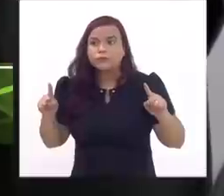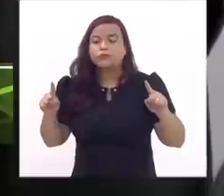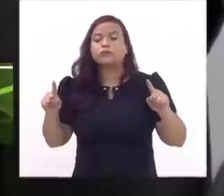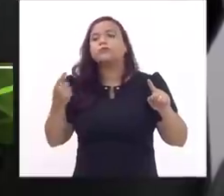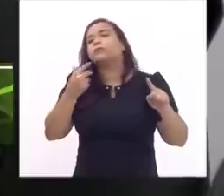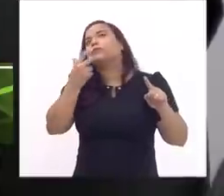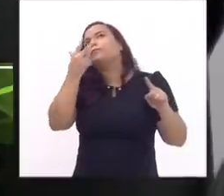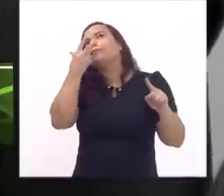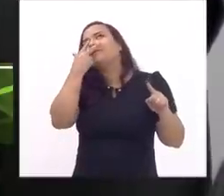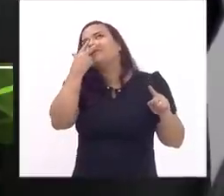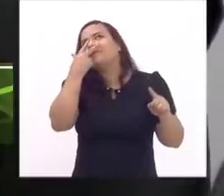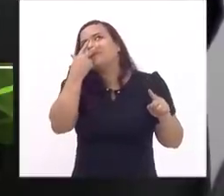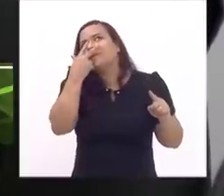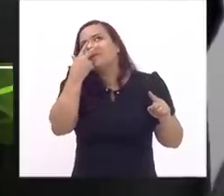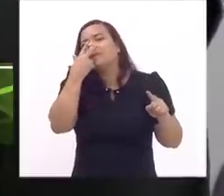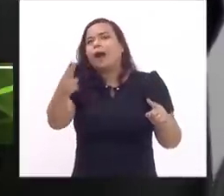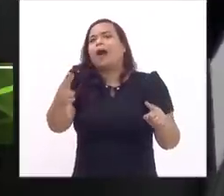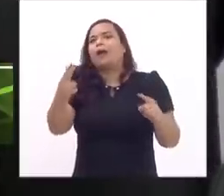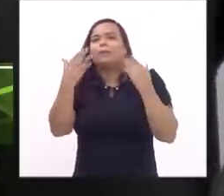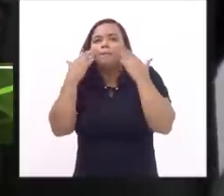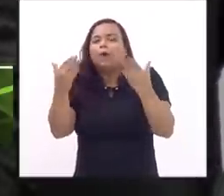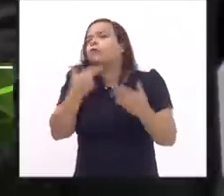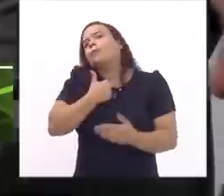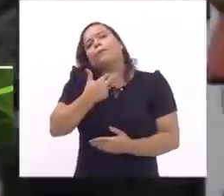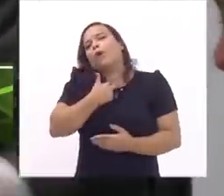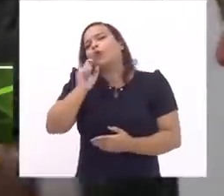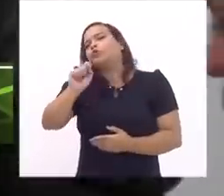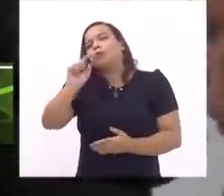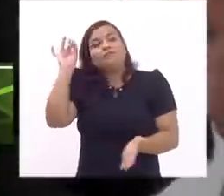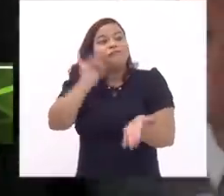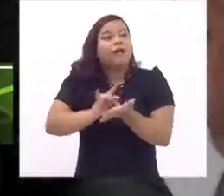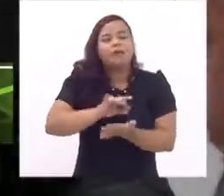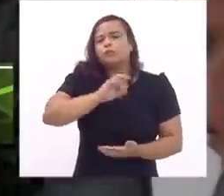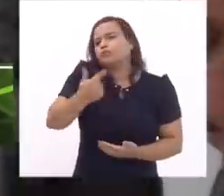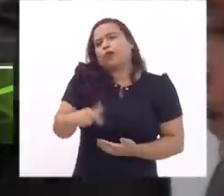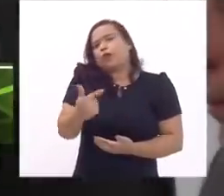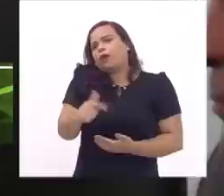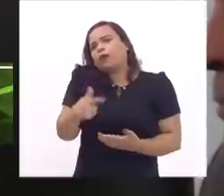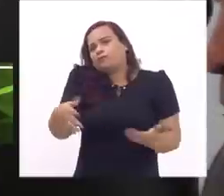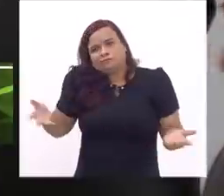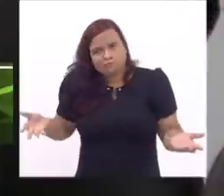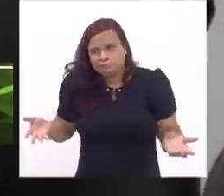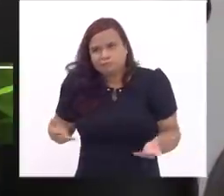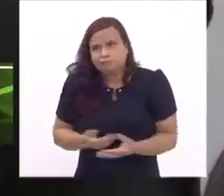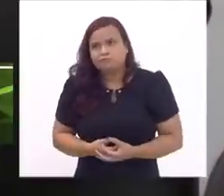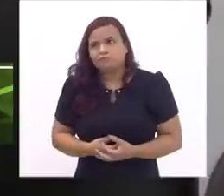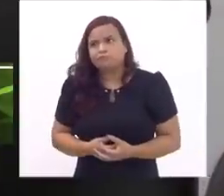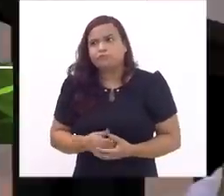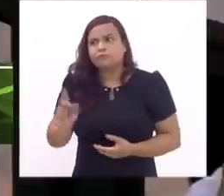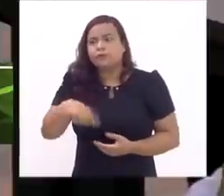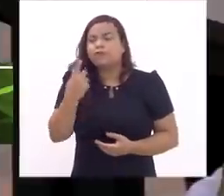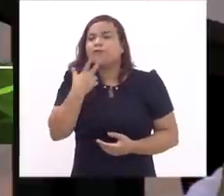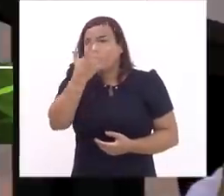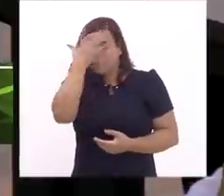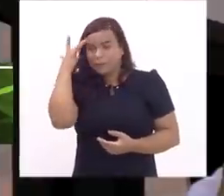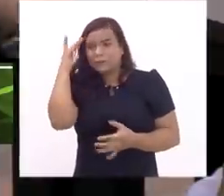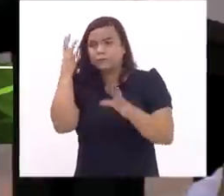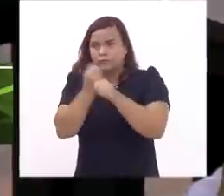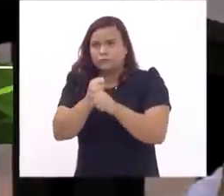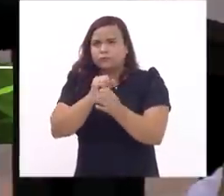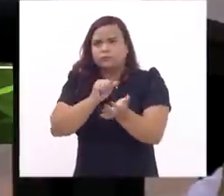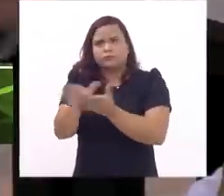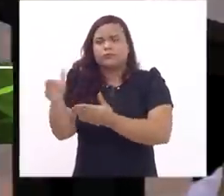pode parecer é aquilo que não é. Nós não estamos falando de 3 mil pessoas que foram demitidas, vão ser relocadas, mas a gente as pessoas consegue, estão trabalhando. Mas a gente consegue do governo, pelo